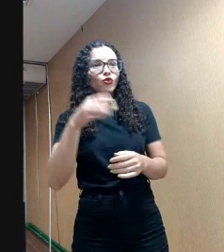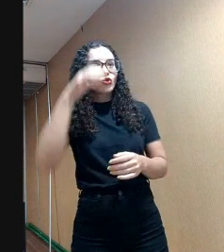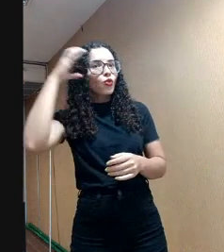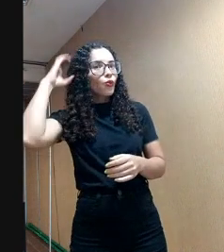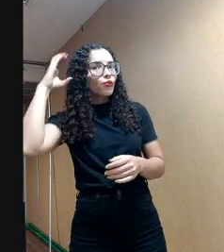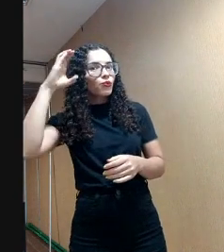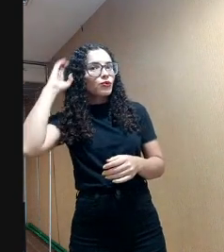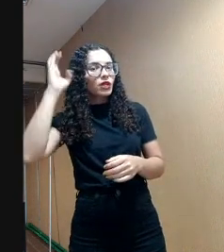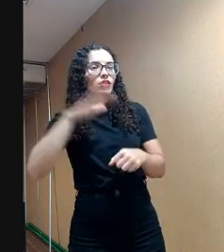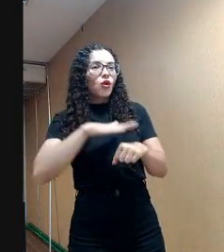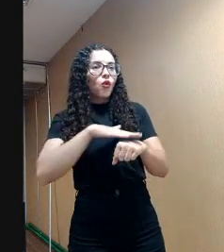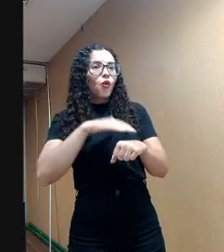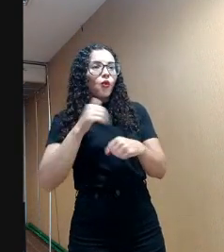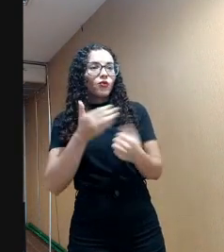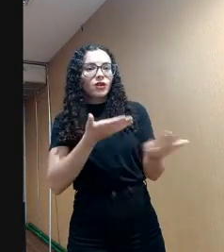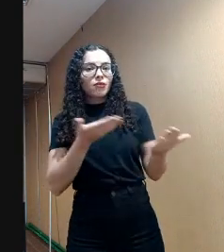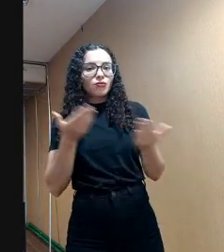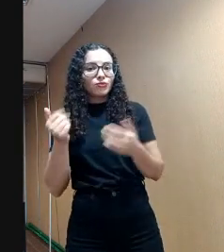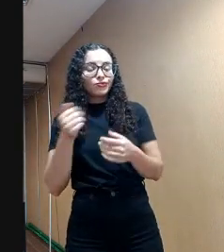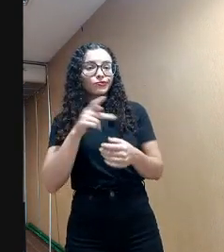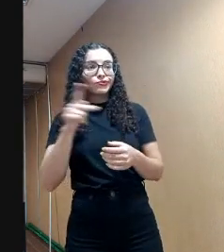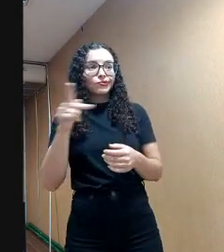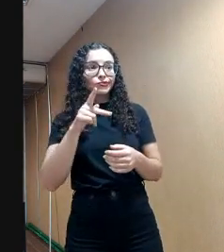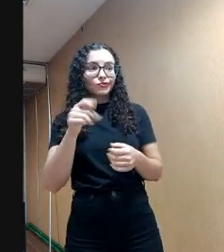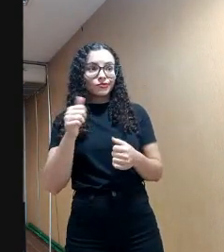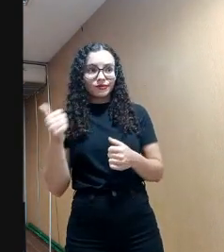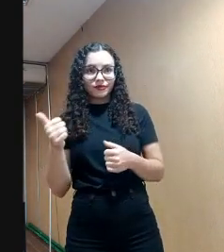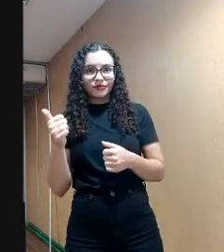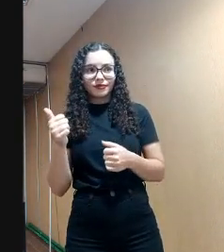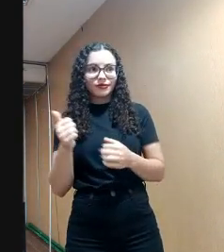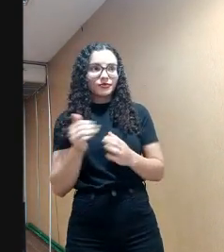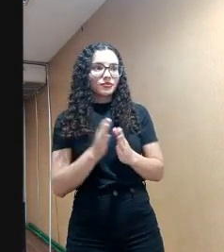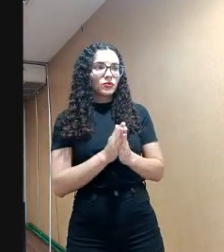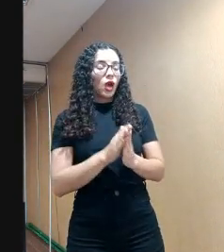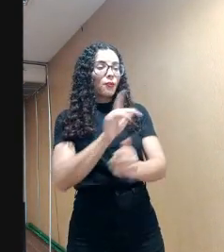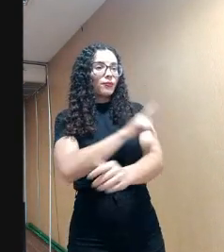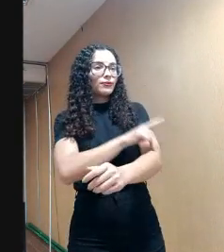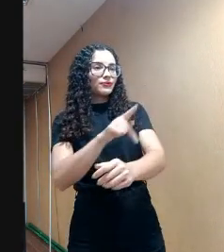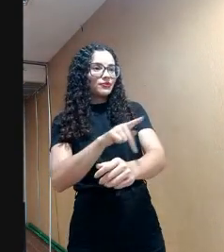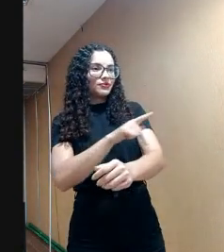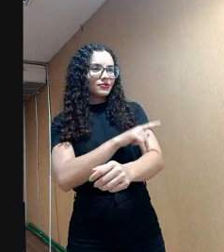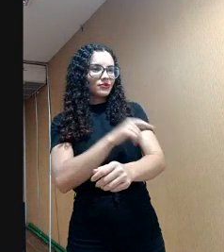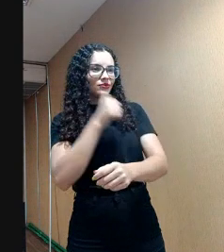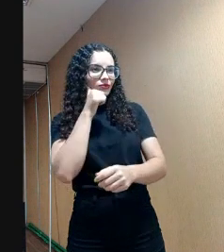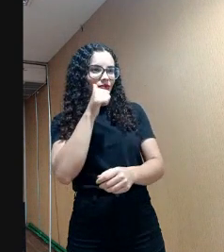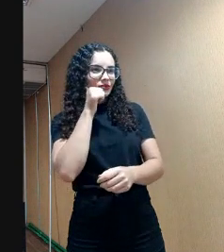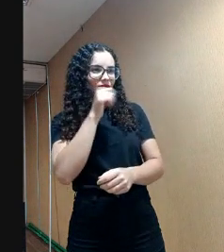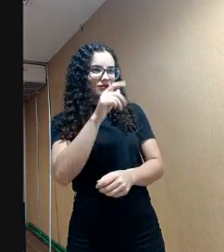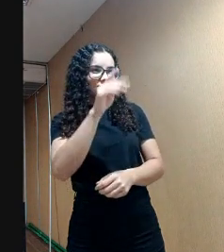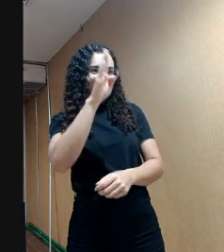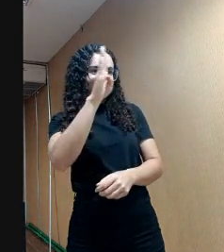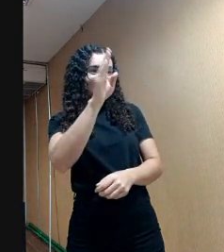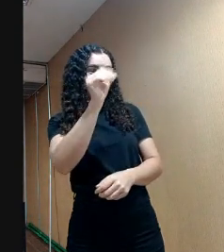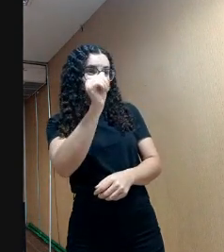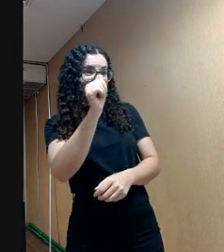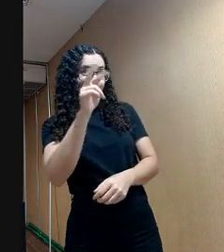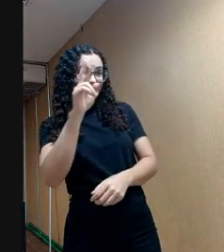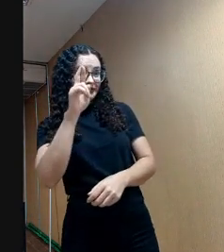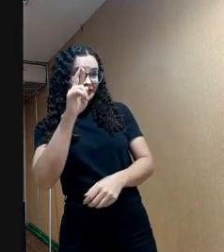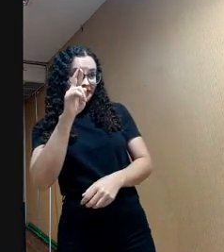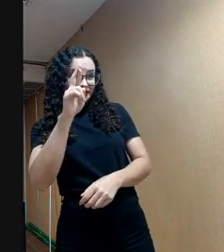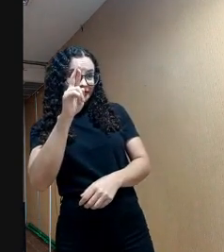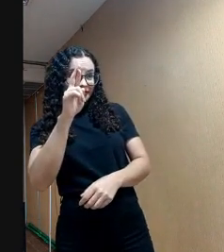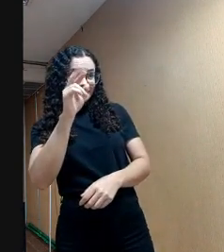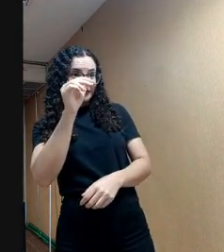diretora de ensino do IFPE, Campos Pesqueira, pedagoga Bárbara Nascimento.